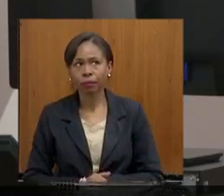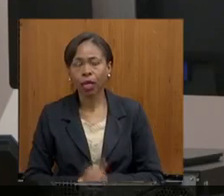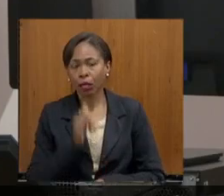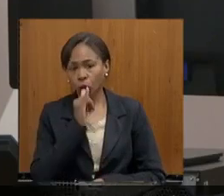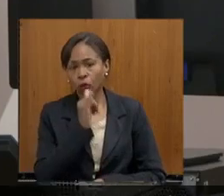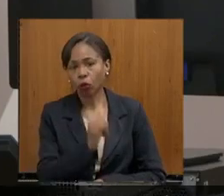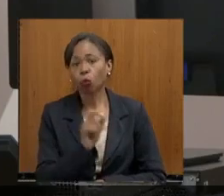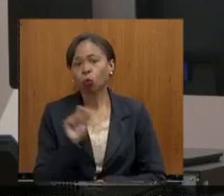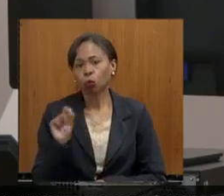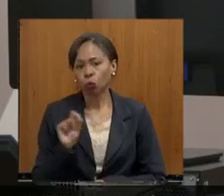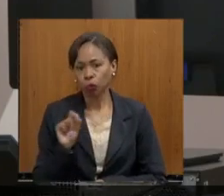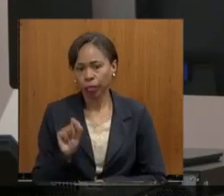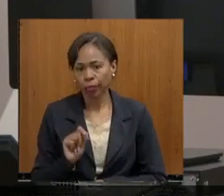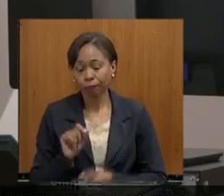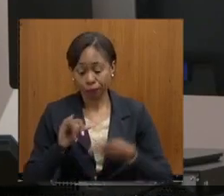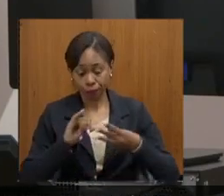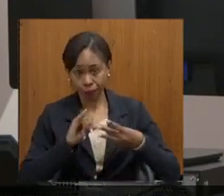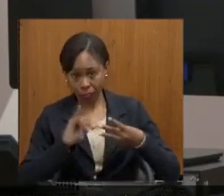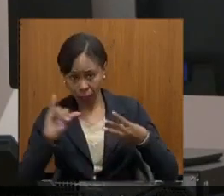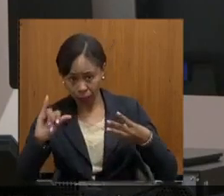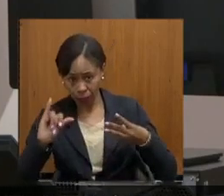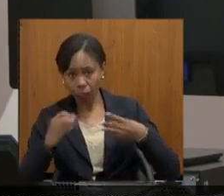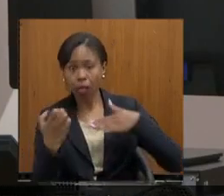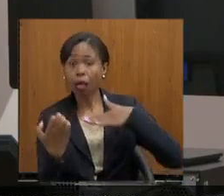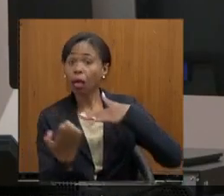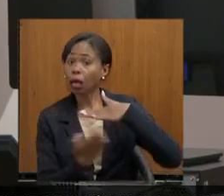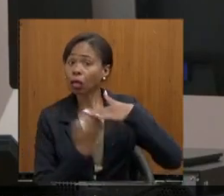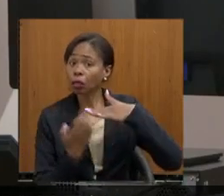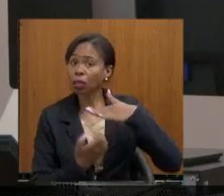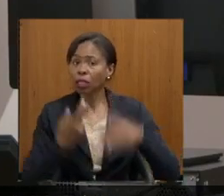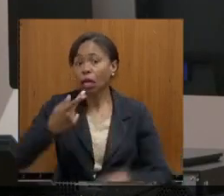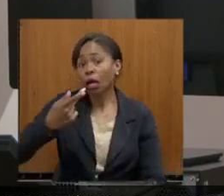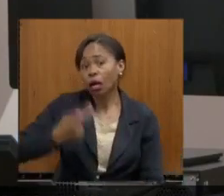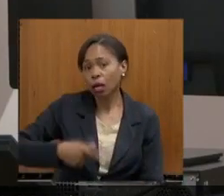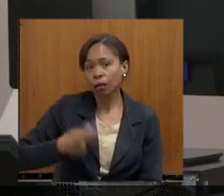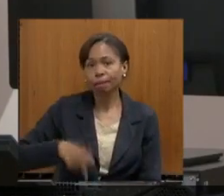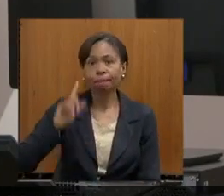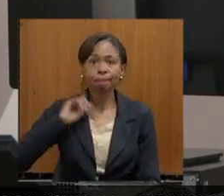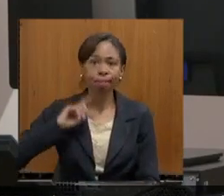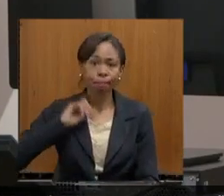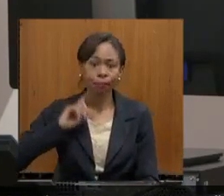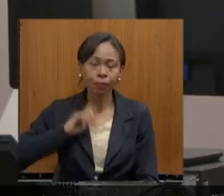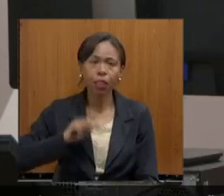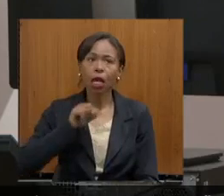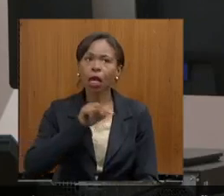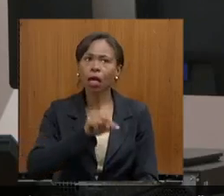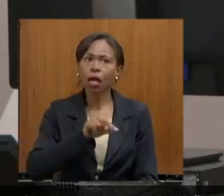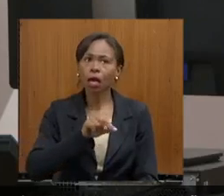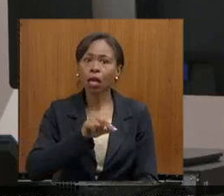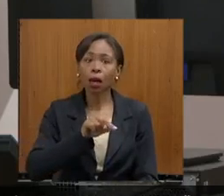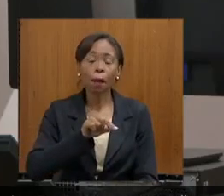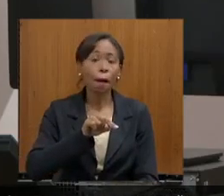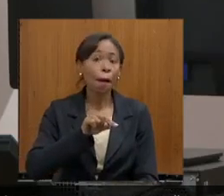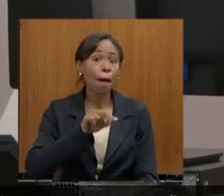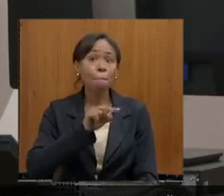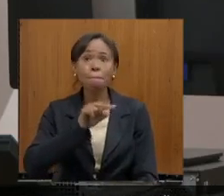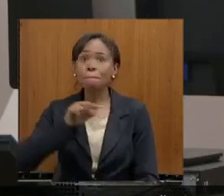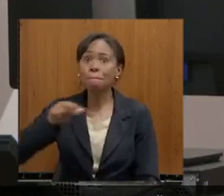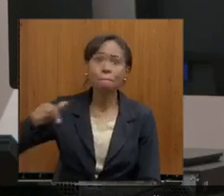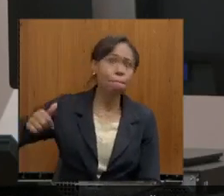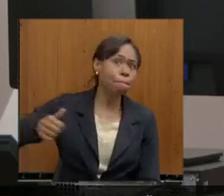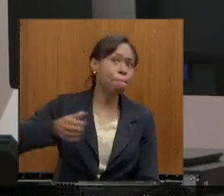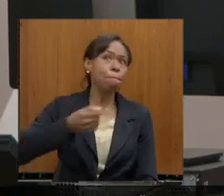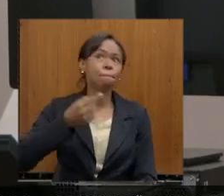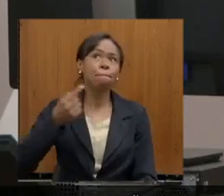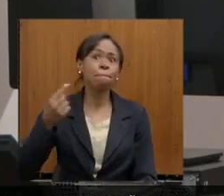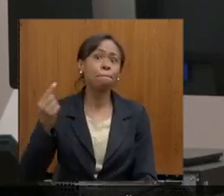a Cemig é uma empresa em que Minas Gerais ela é disparado quando as grandes